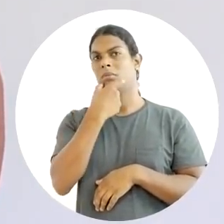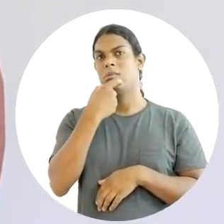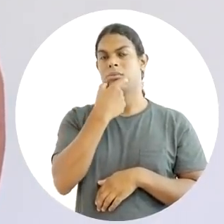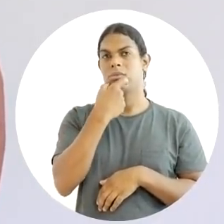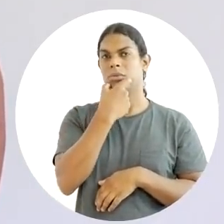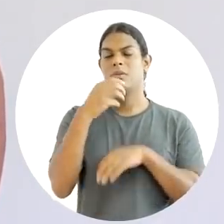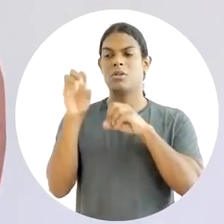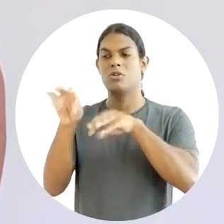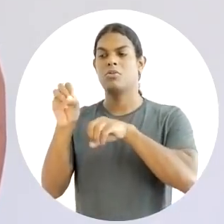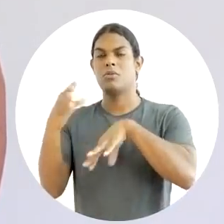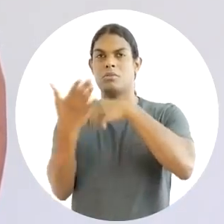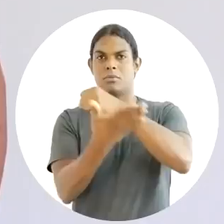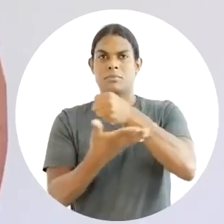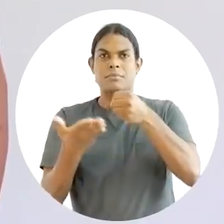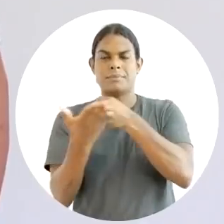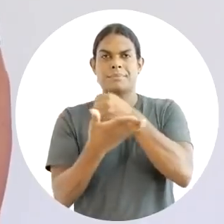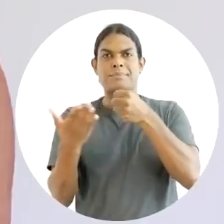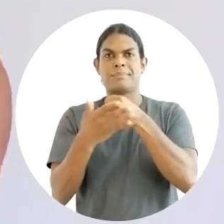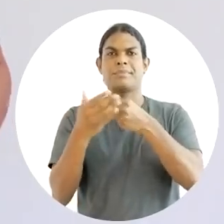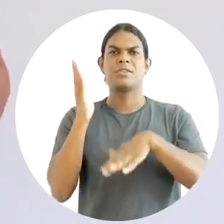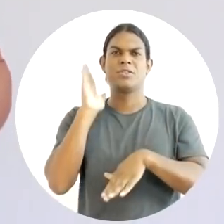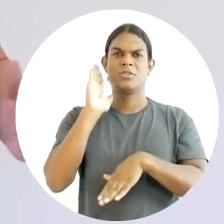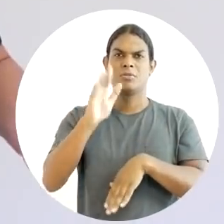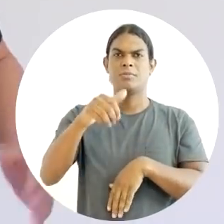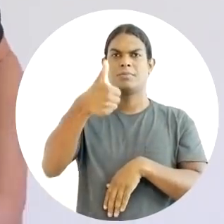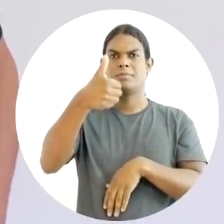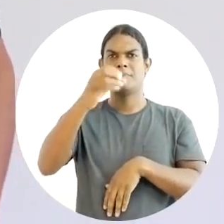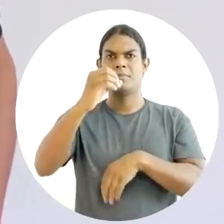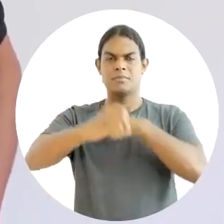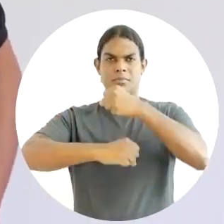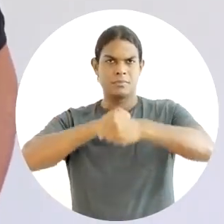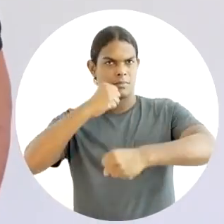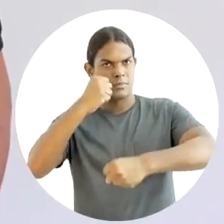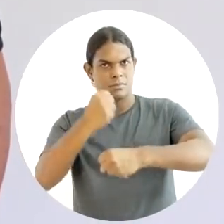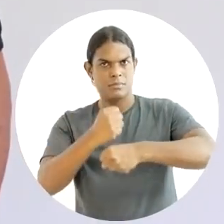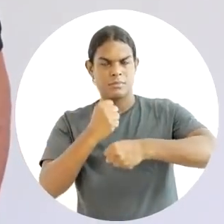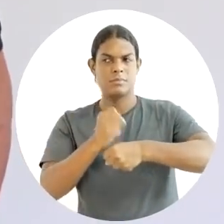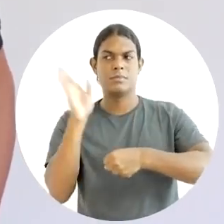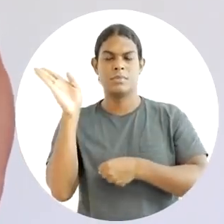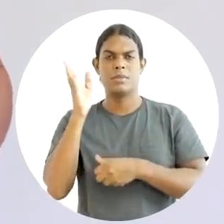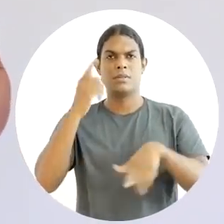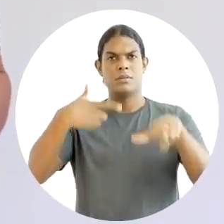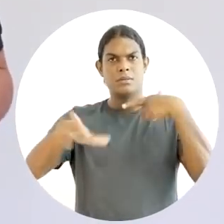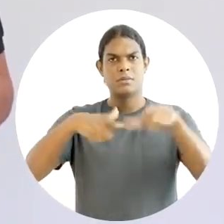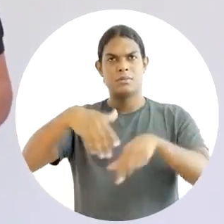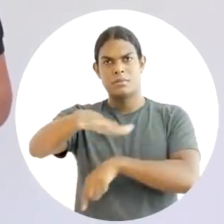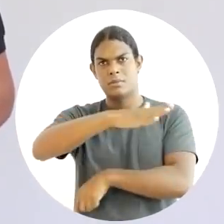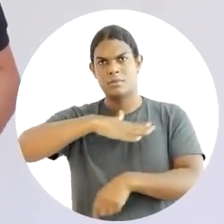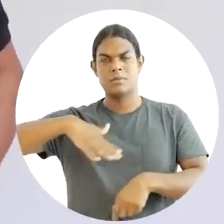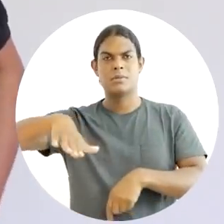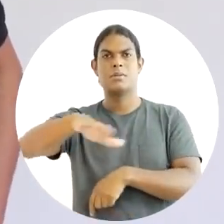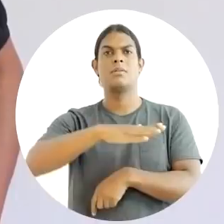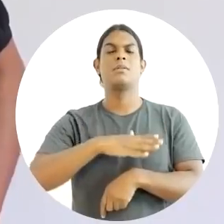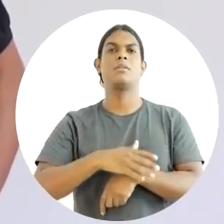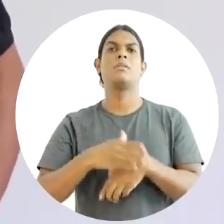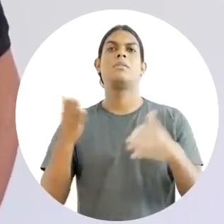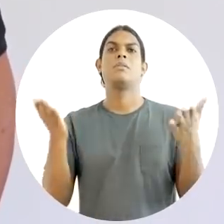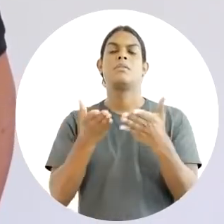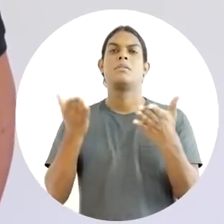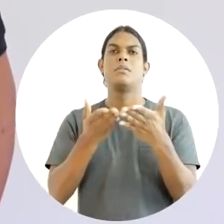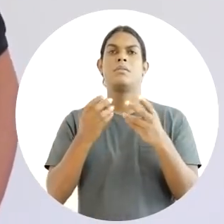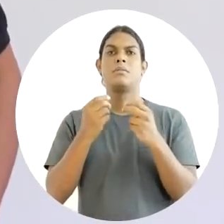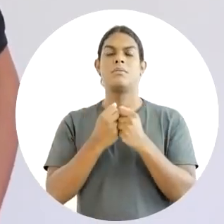básica, faz 10 anos, e nesse período a gente vai ver o inglês voltado